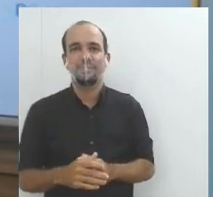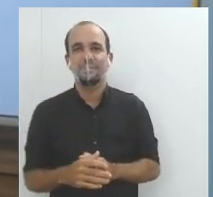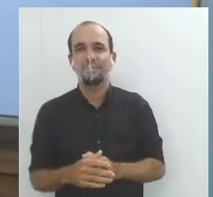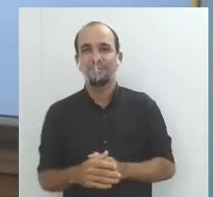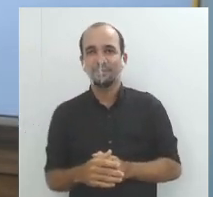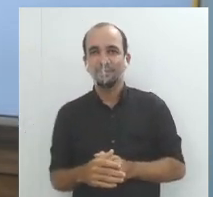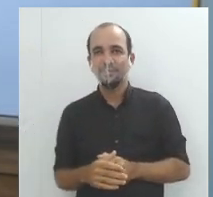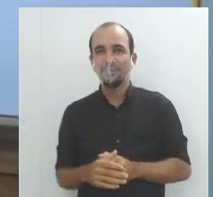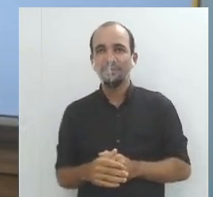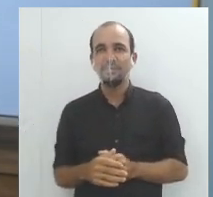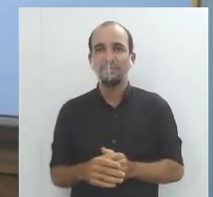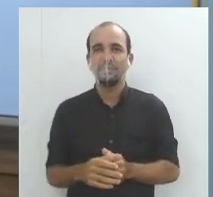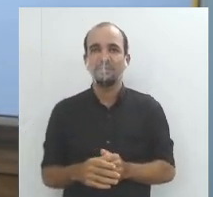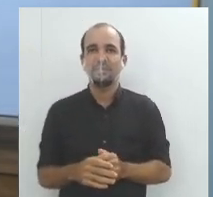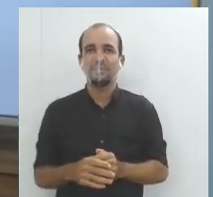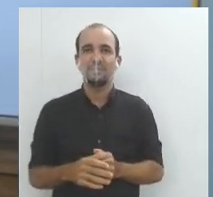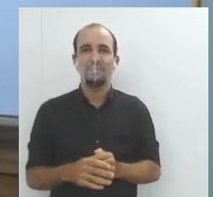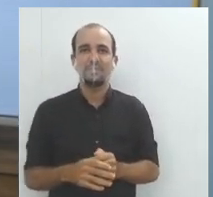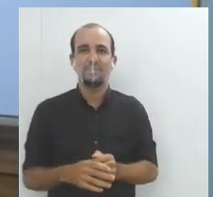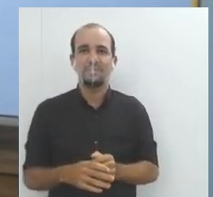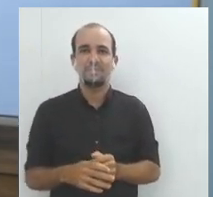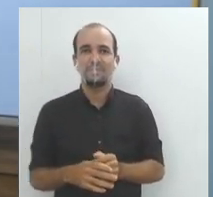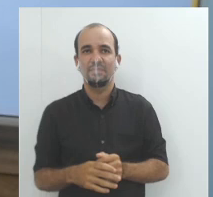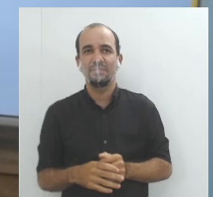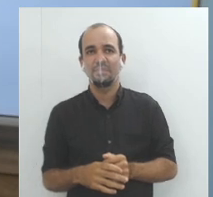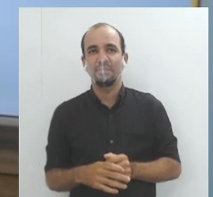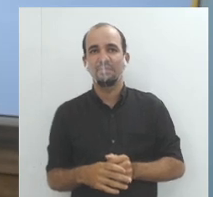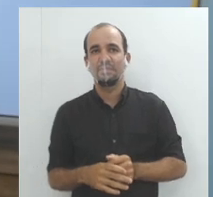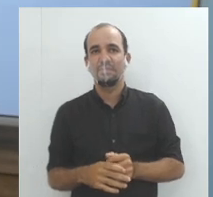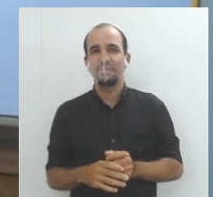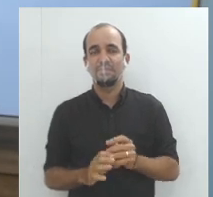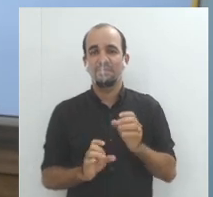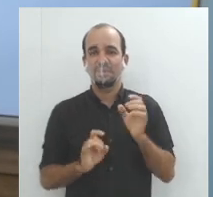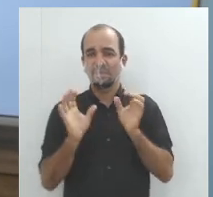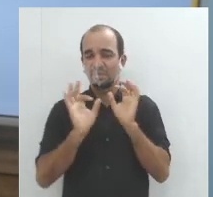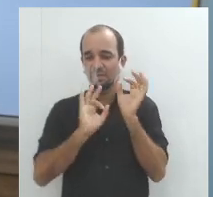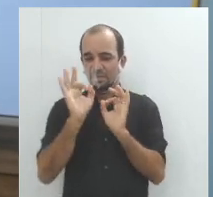apresentei na aula anterior.